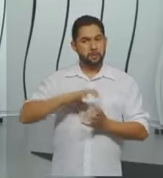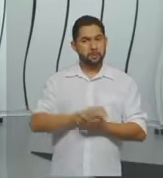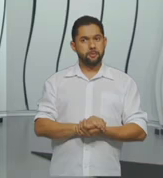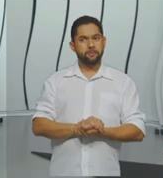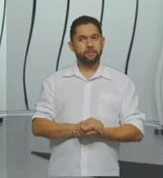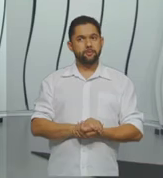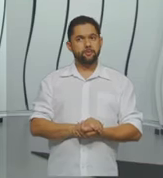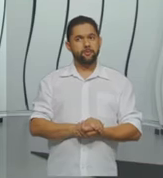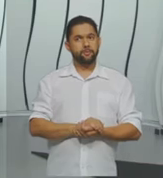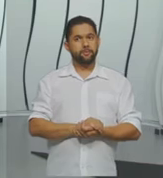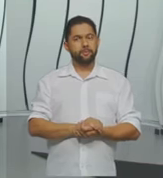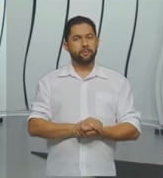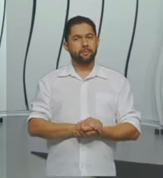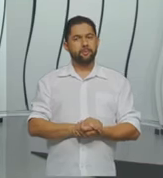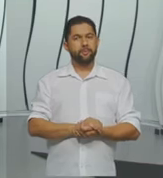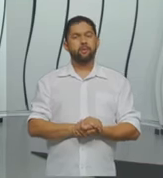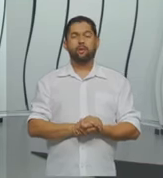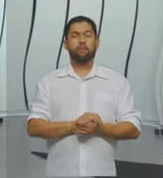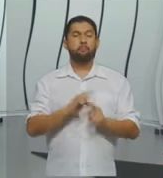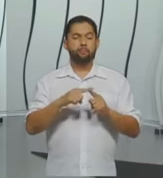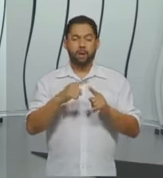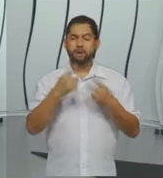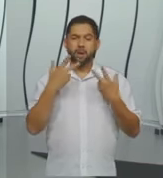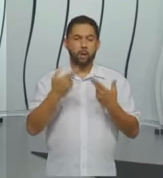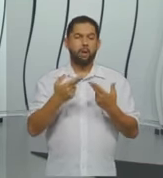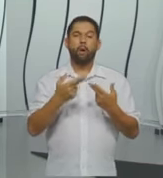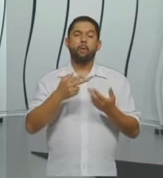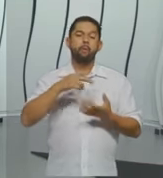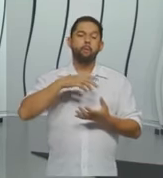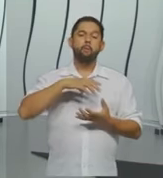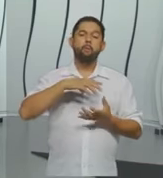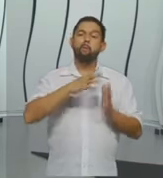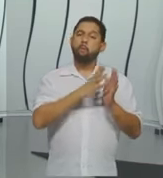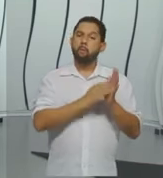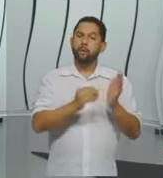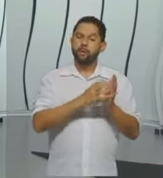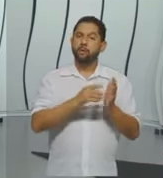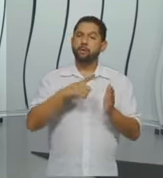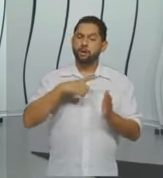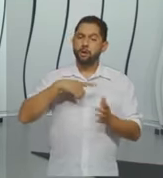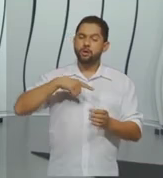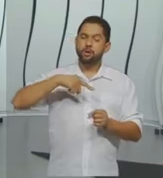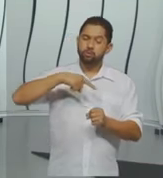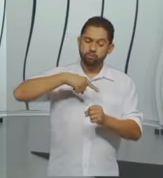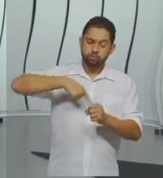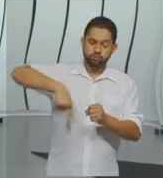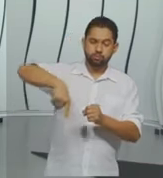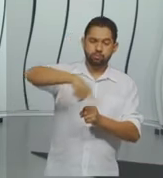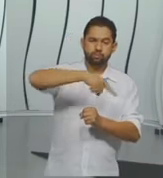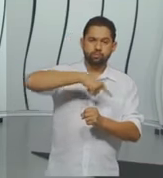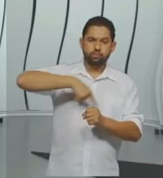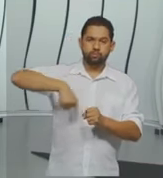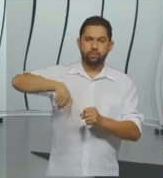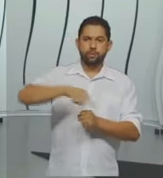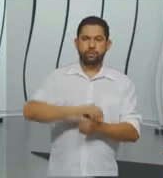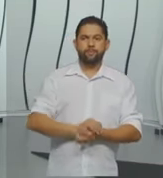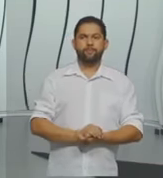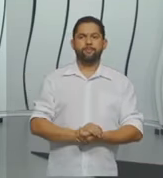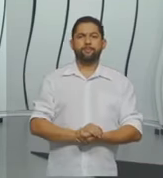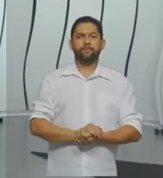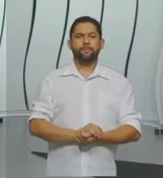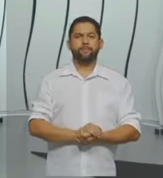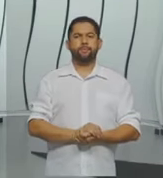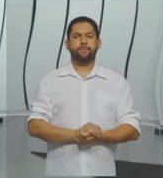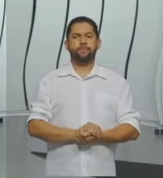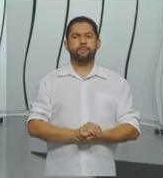mantendo o mesmo esquema de órbitas circulares. Só que tem um detalhe. Na época